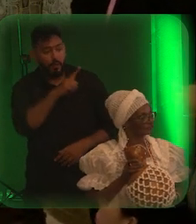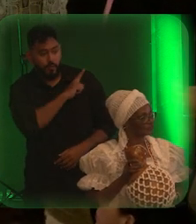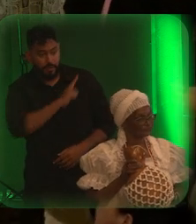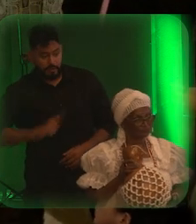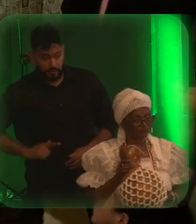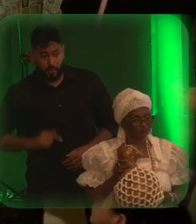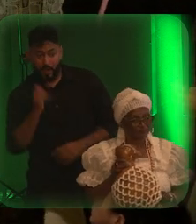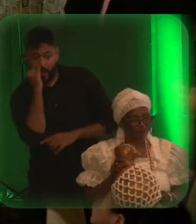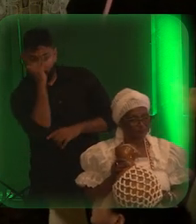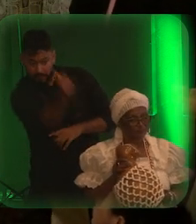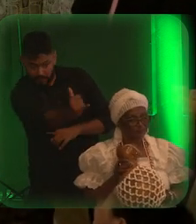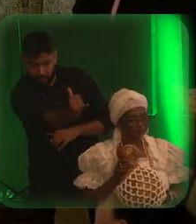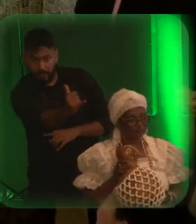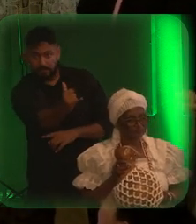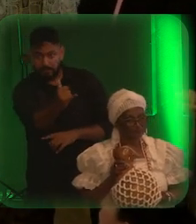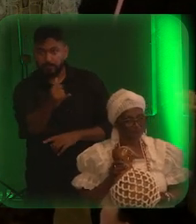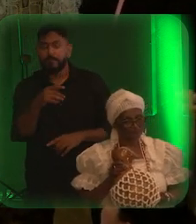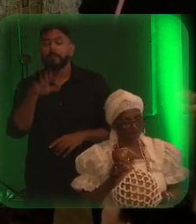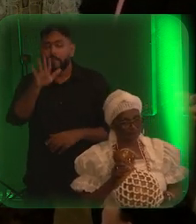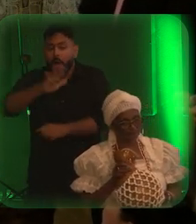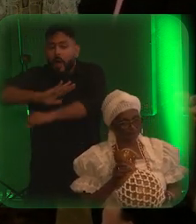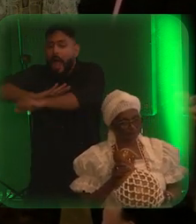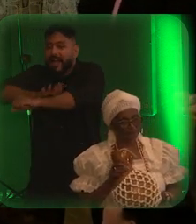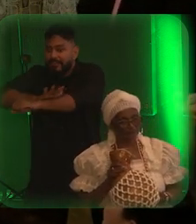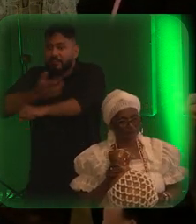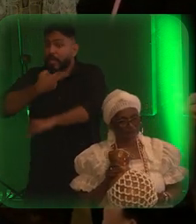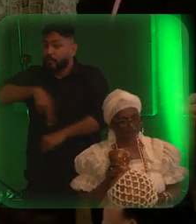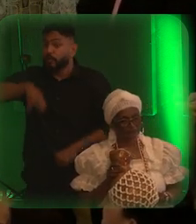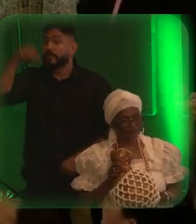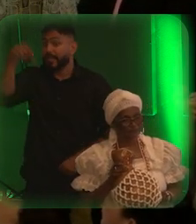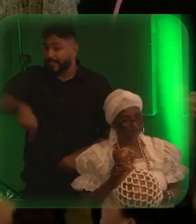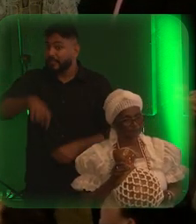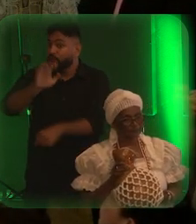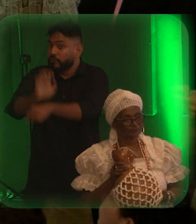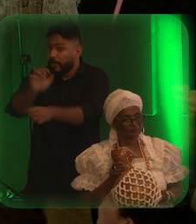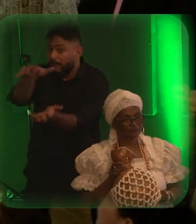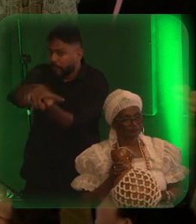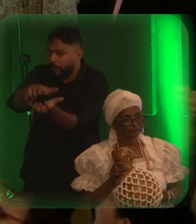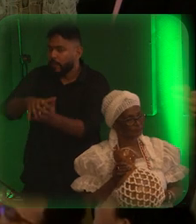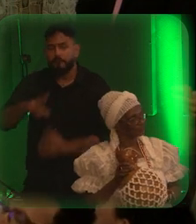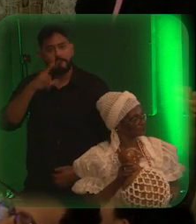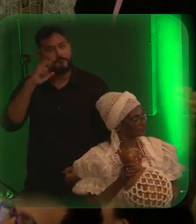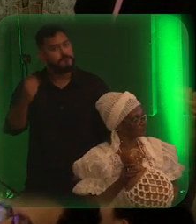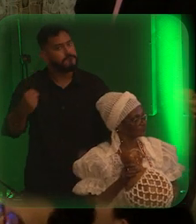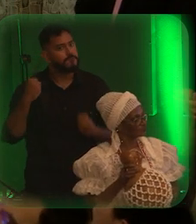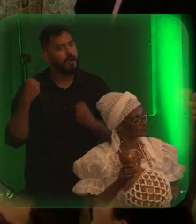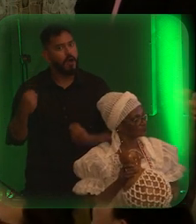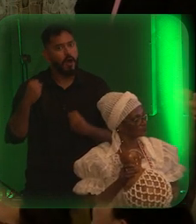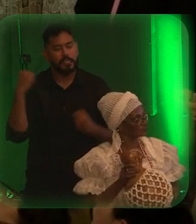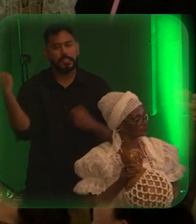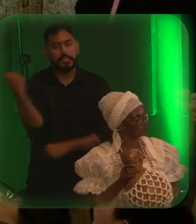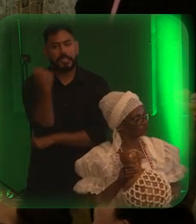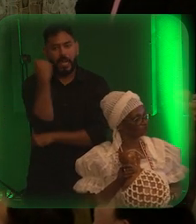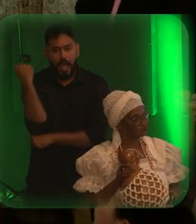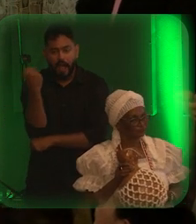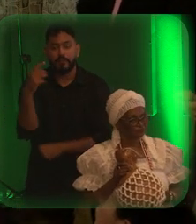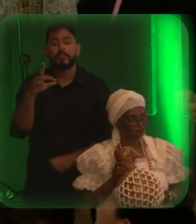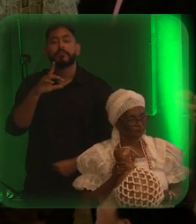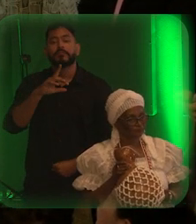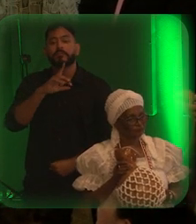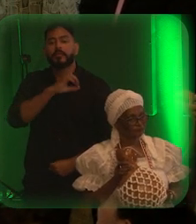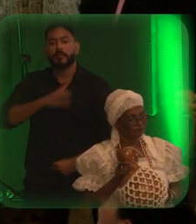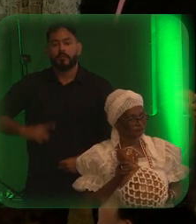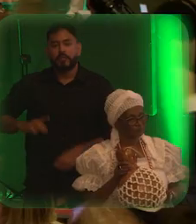quero dizer uma coisa à senhora. O racismo religioso aqui é muito forte. O deputado estadual Isaltino